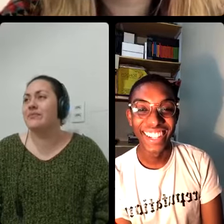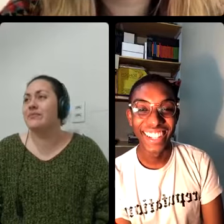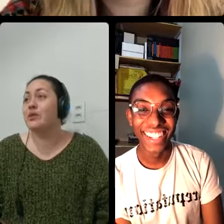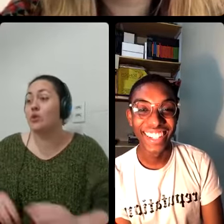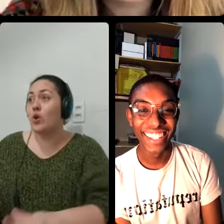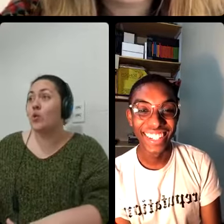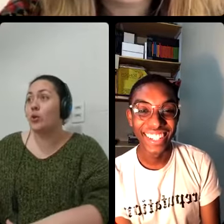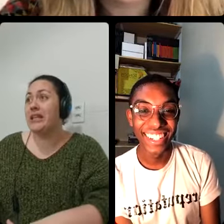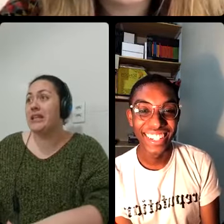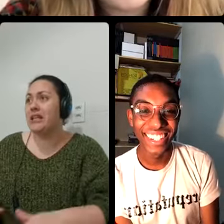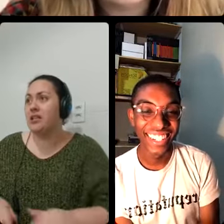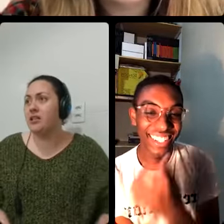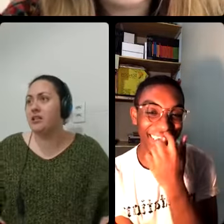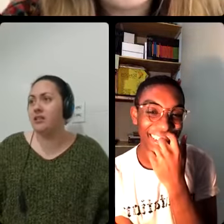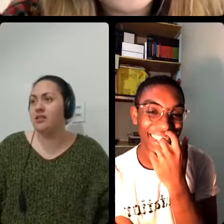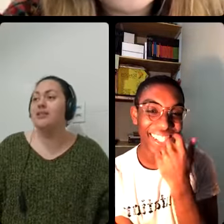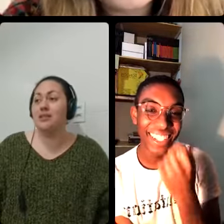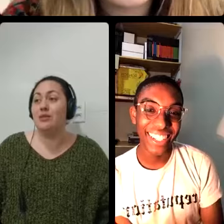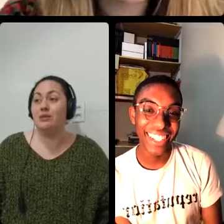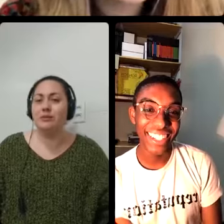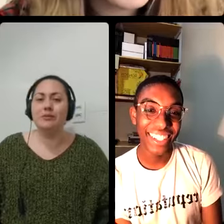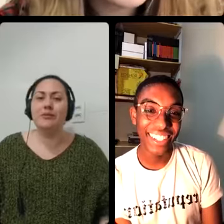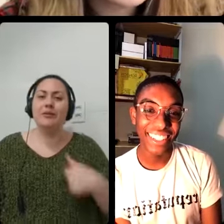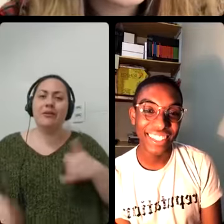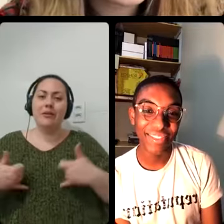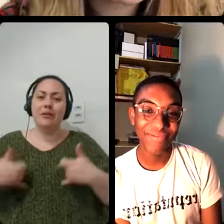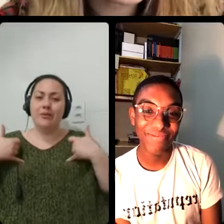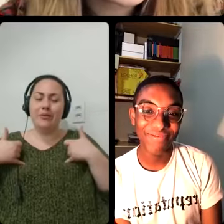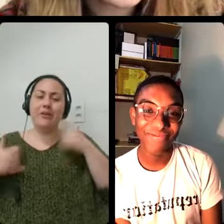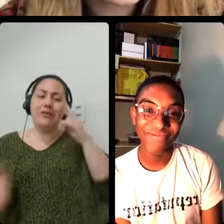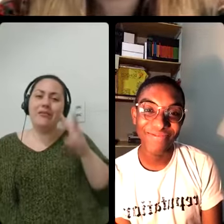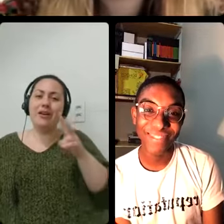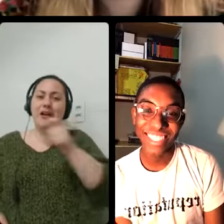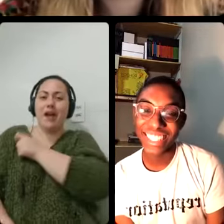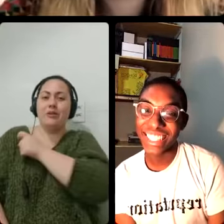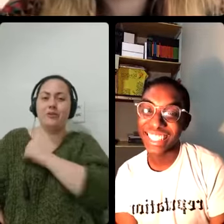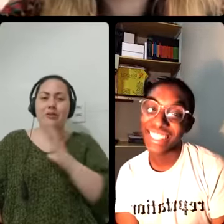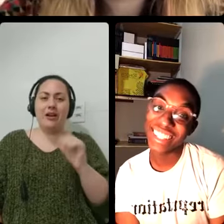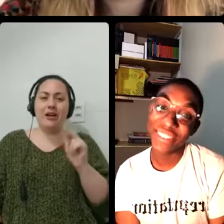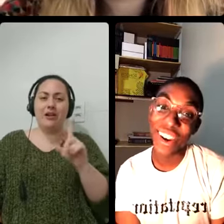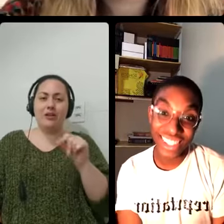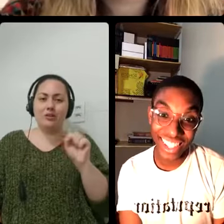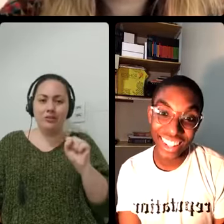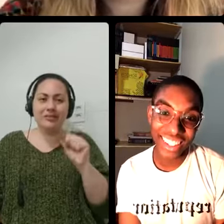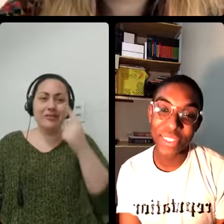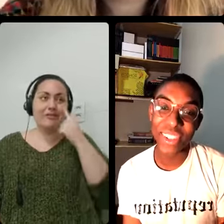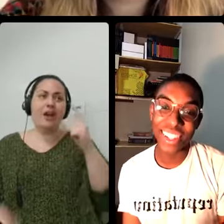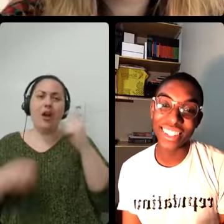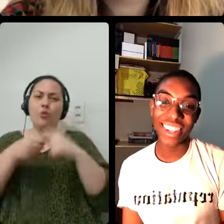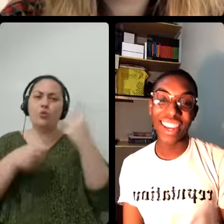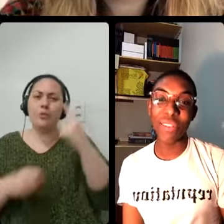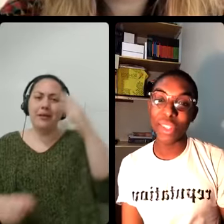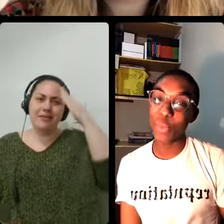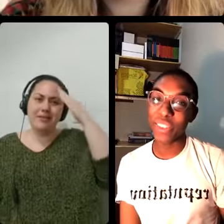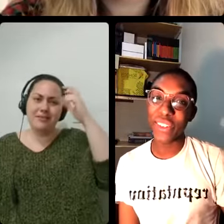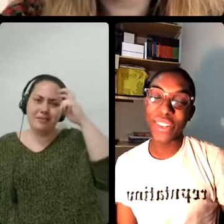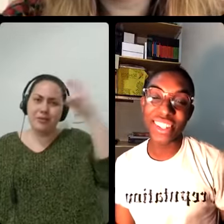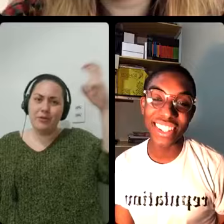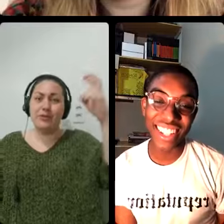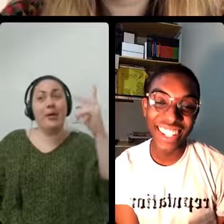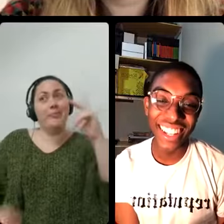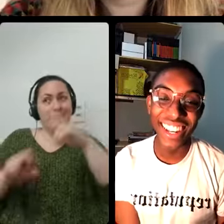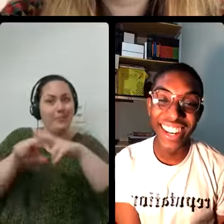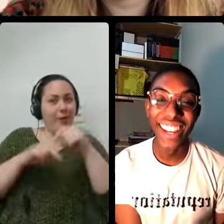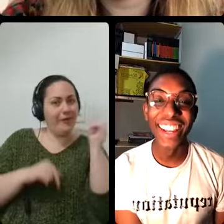grande orgulho ver meu aluno Carlos Daniel com tanta autonomia e sabedoria. Não é por causa dela, né? Porque ela me ensinou muita